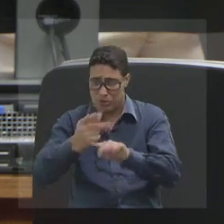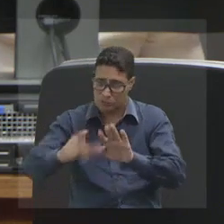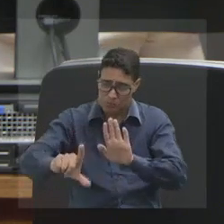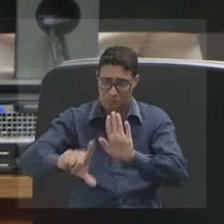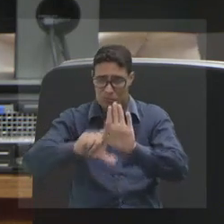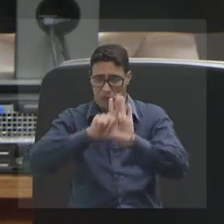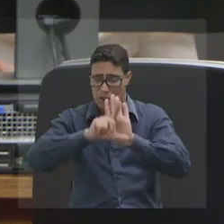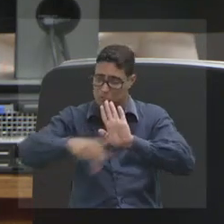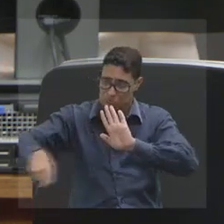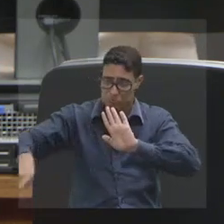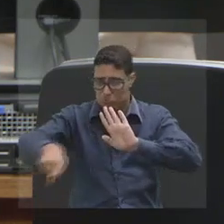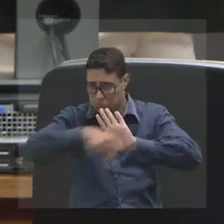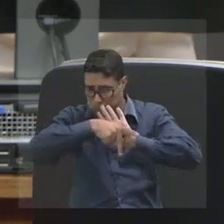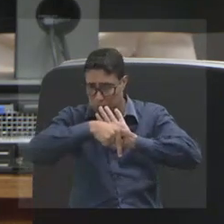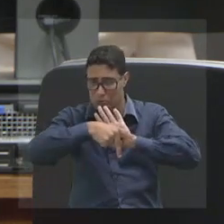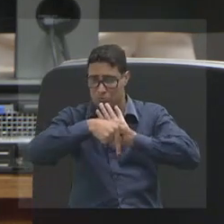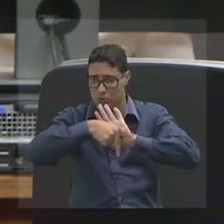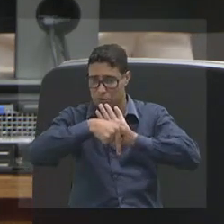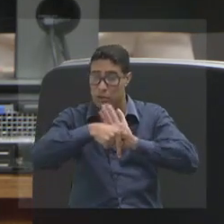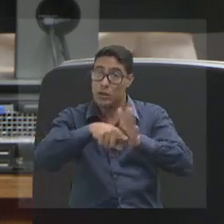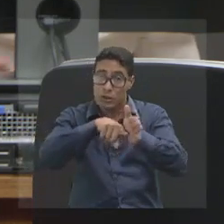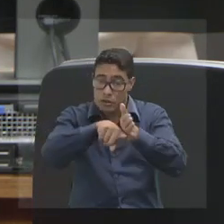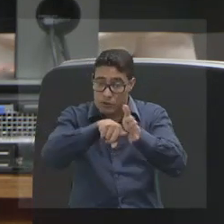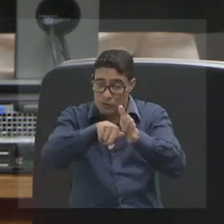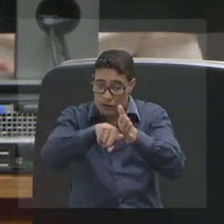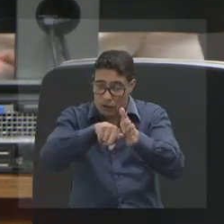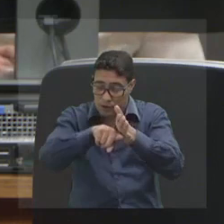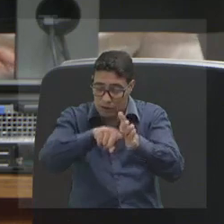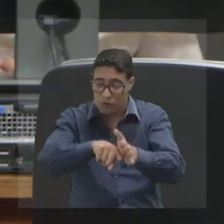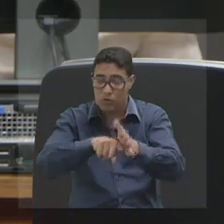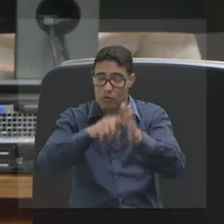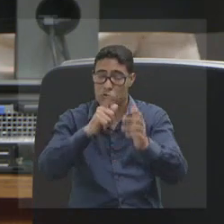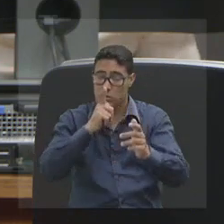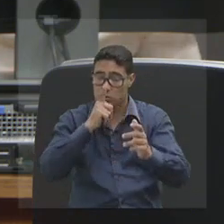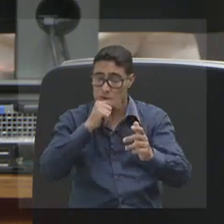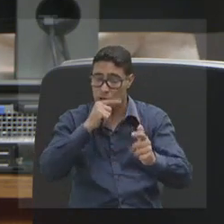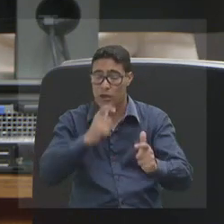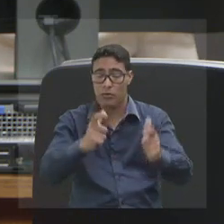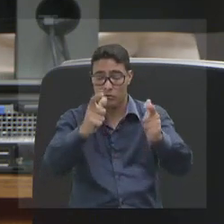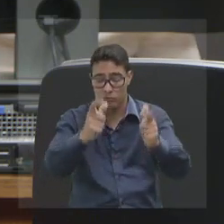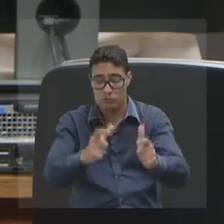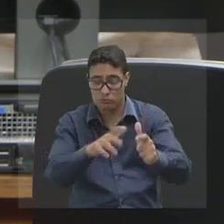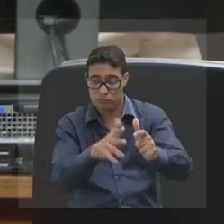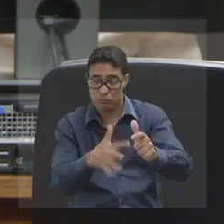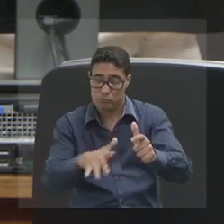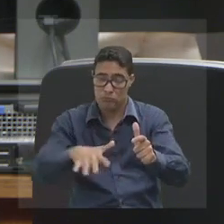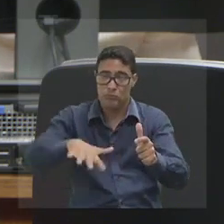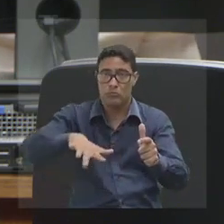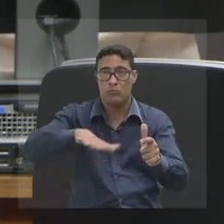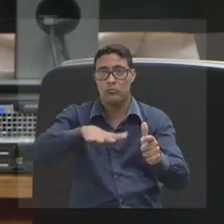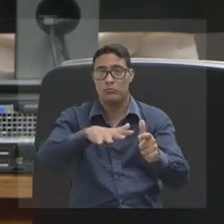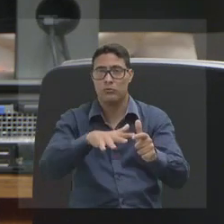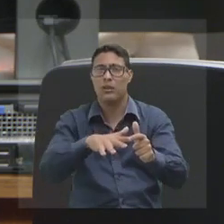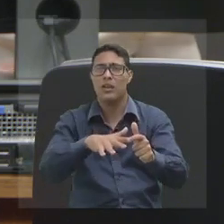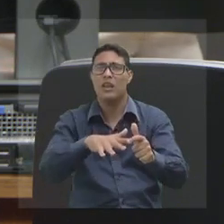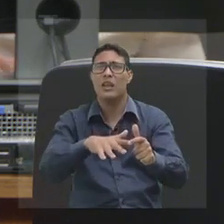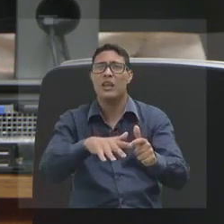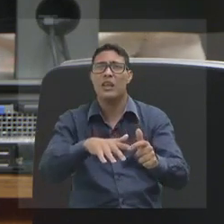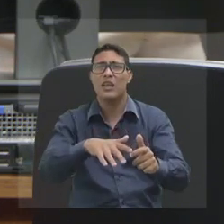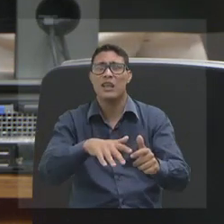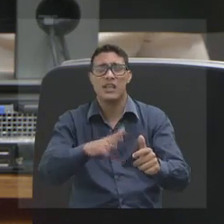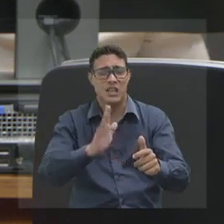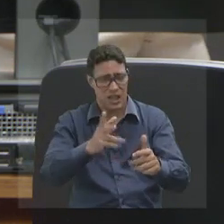E adequada em relação a fiscalização dos piscinões né nós sabemos que é o verbo alguns rompimento de